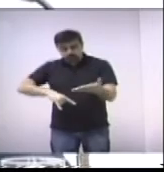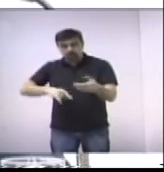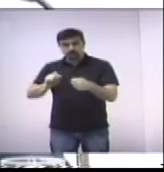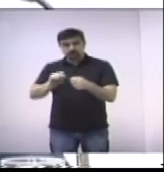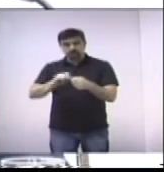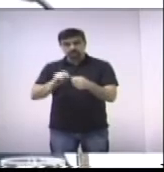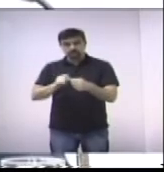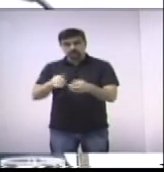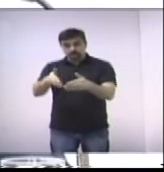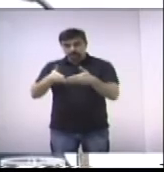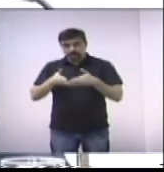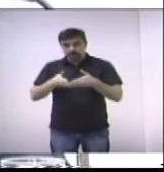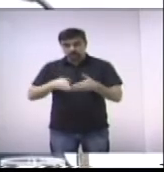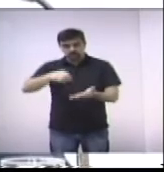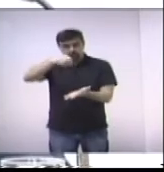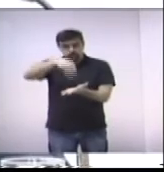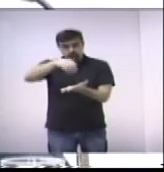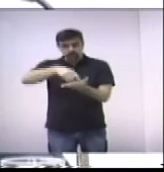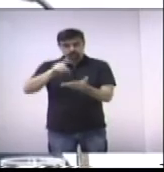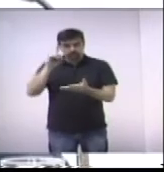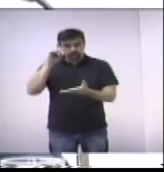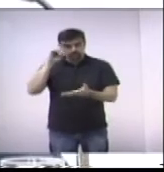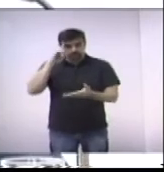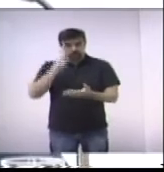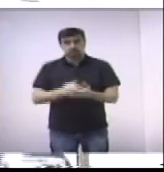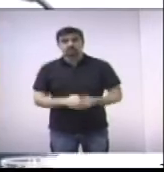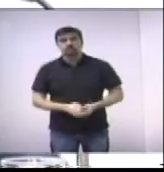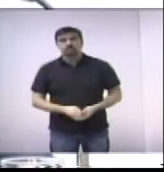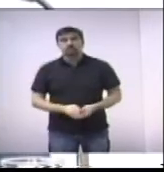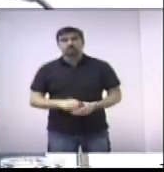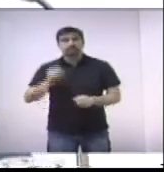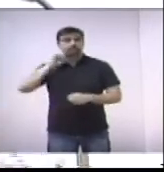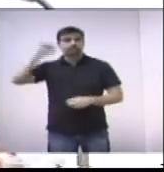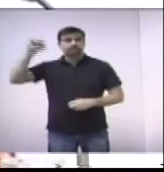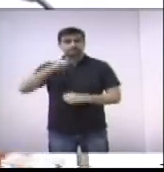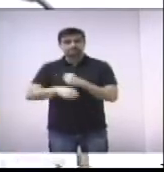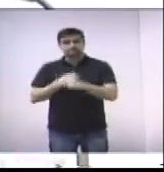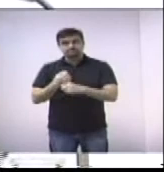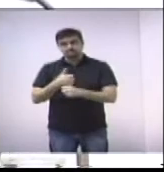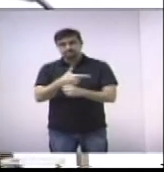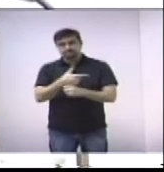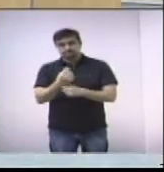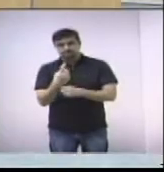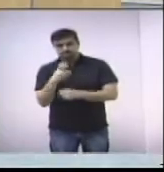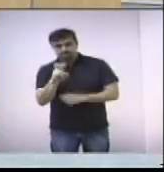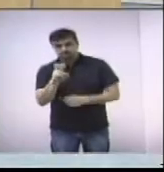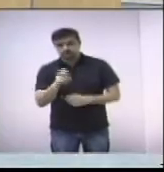quais pede deferimento. Paulínia, 7 de abril de 2015. Mauro Rodrigues.